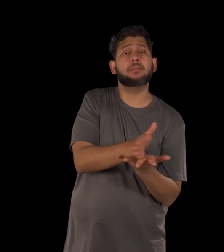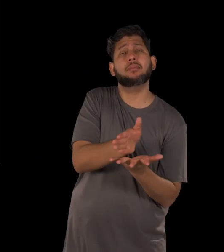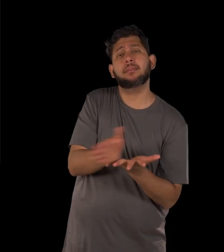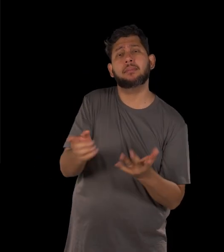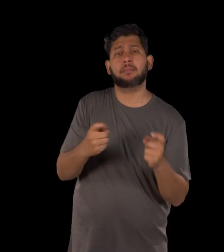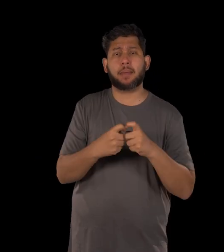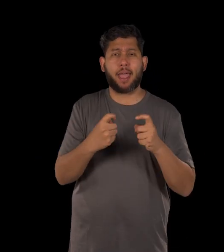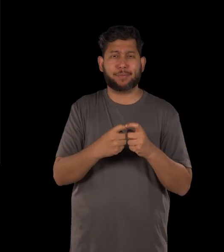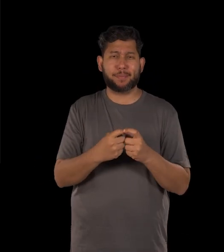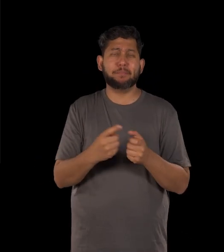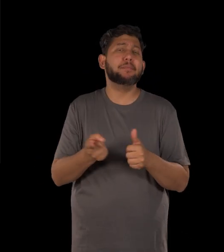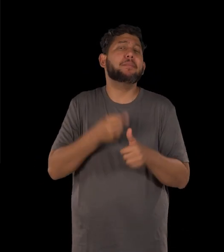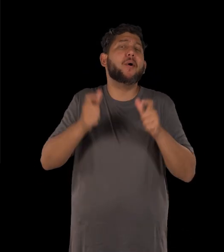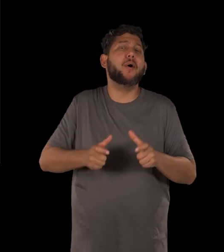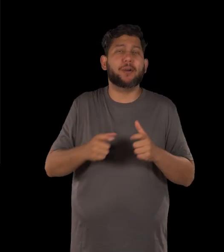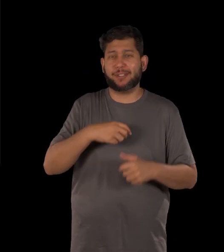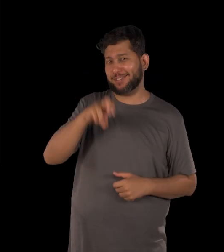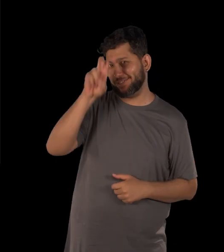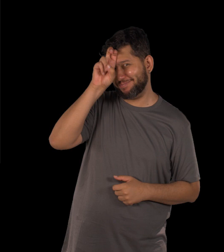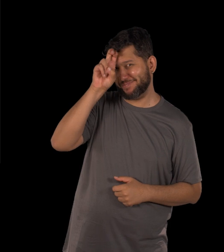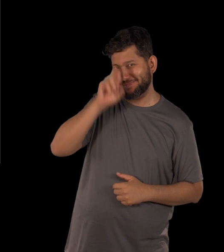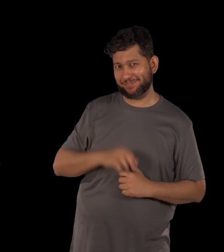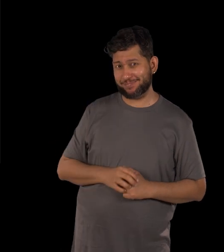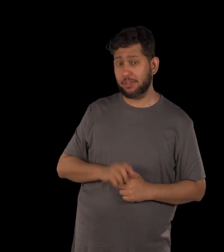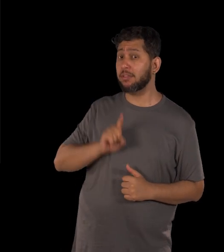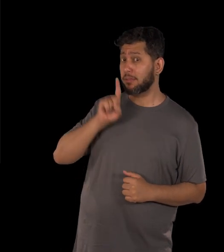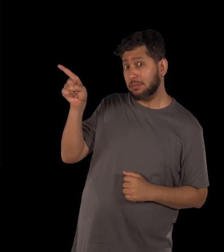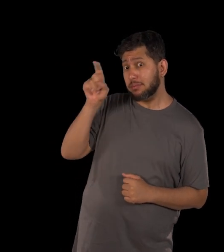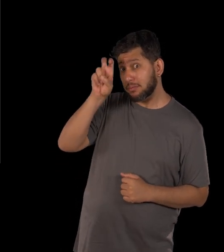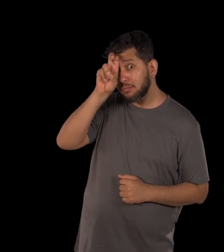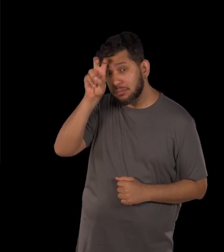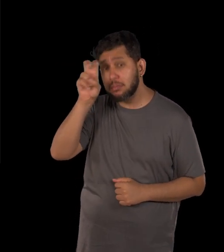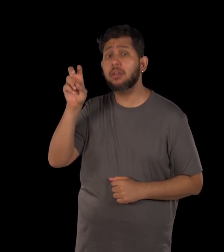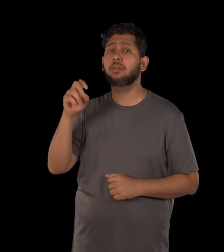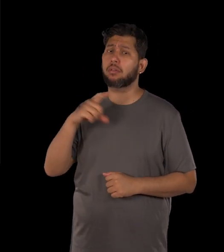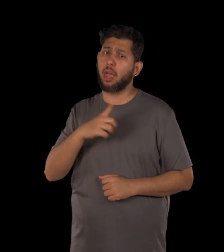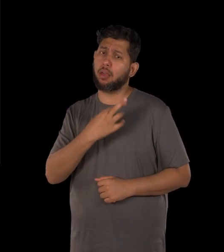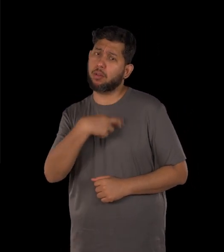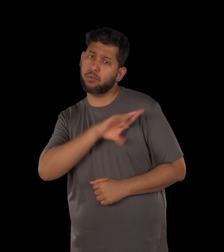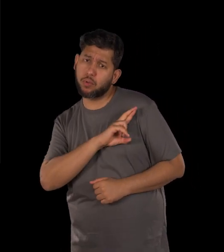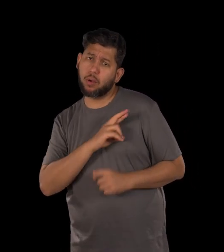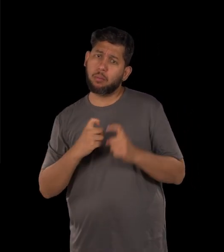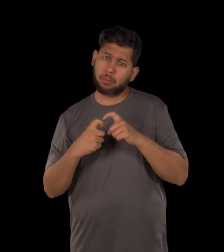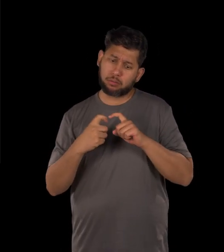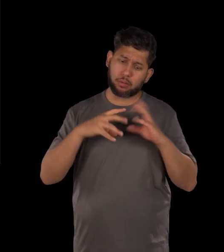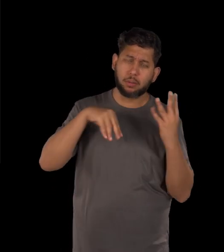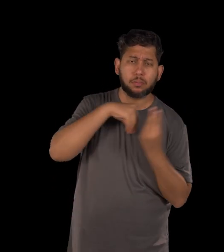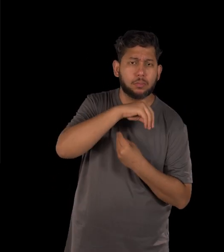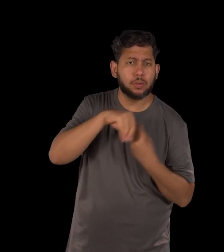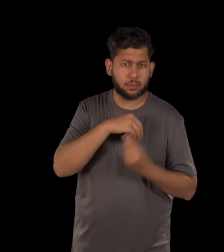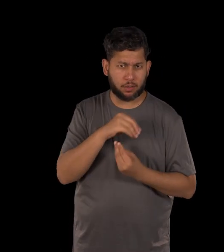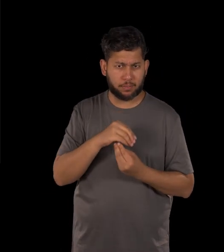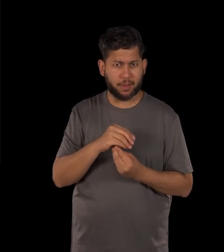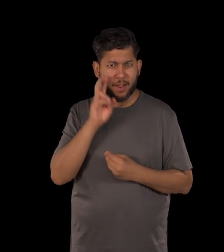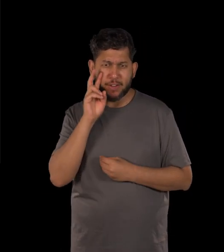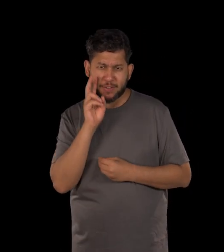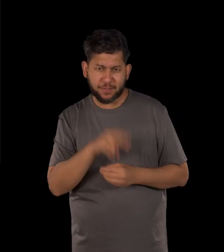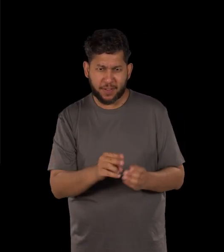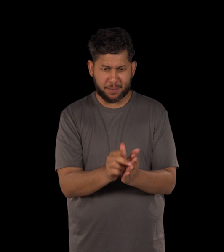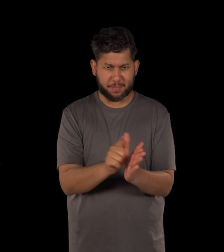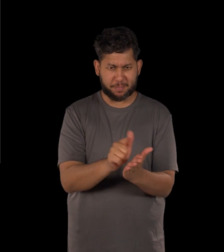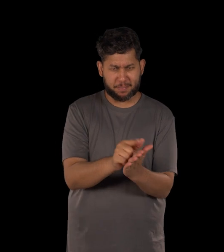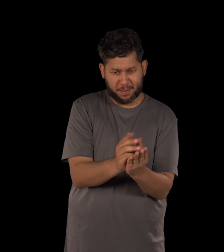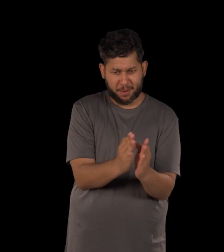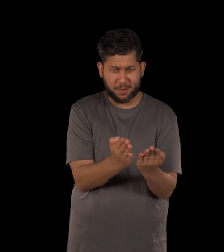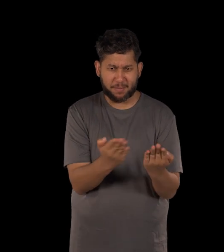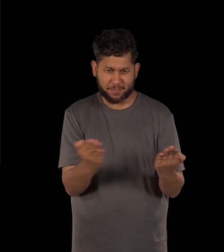especialidades, lá no Egito. Por lá, medicina e religião ainda eram interligadas, conforme mostram alguns rolos